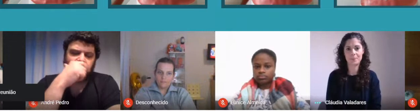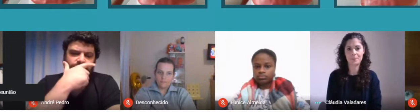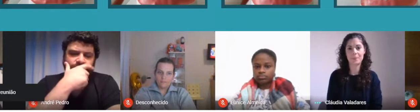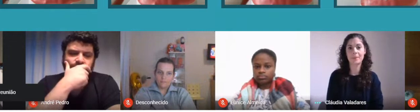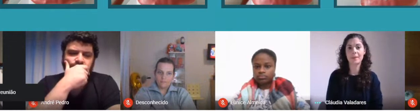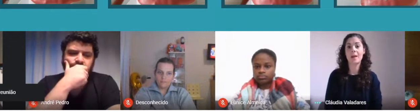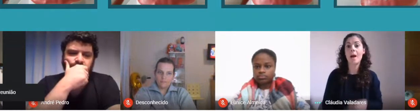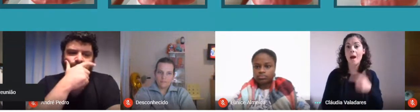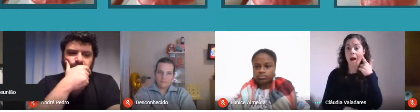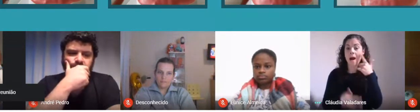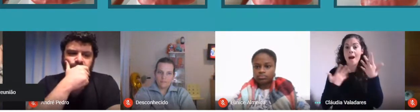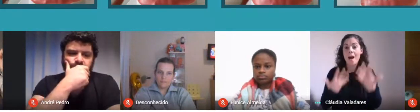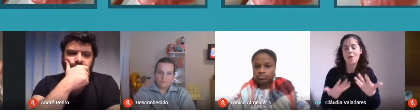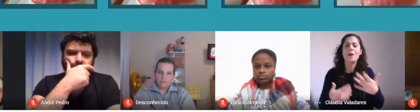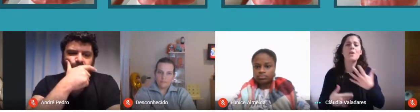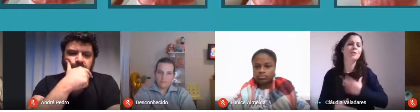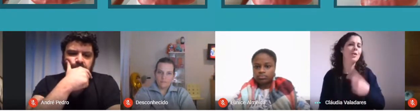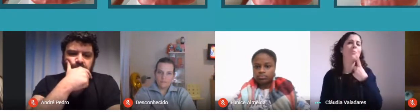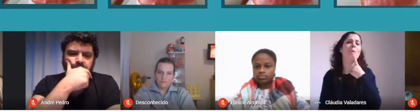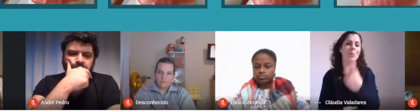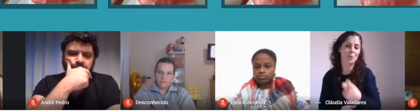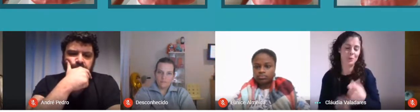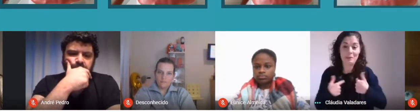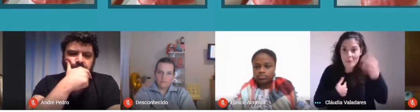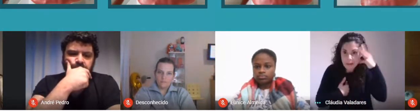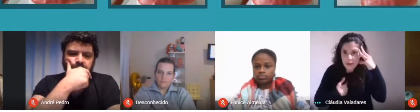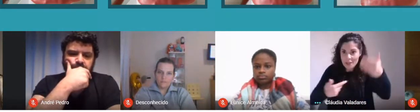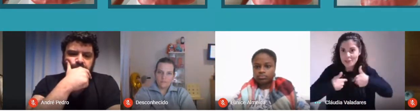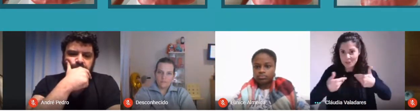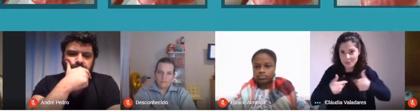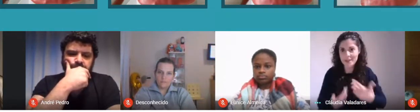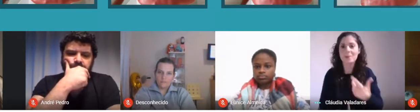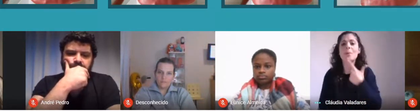Agora, queria fazer uma pergunta e pedir a ajuda da Cláudia.